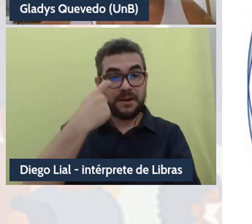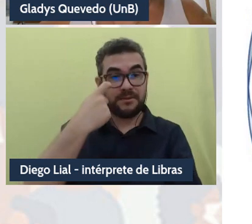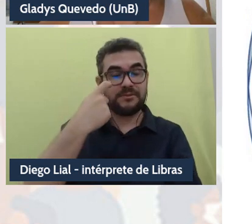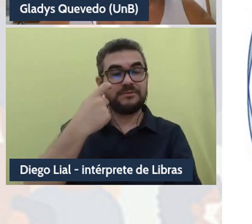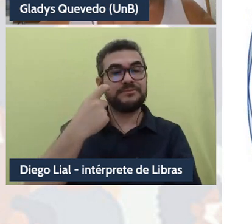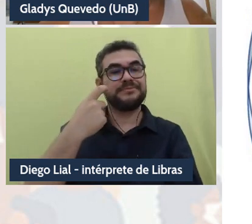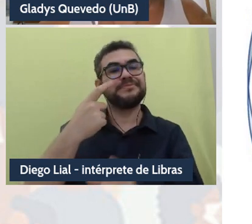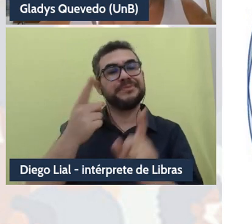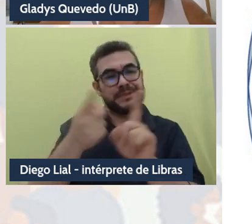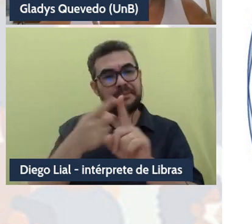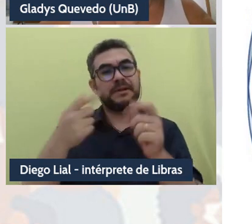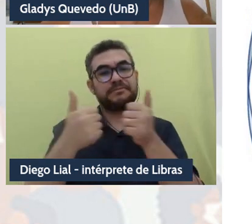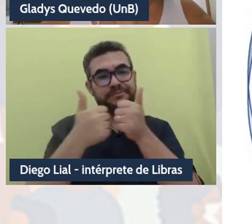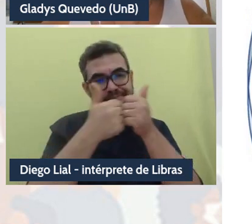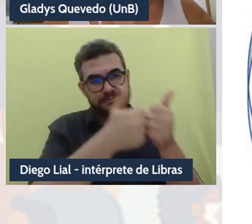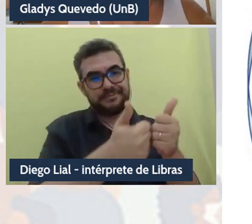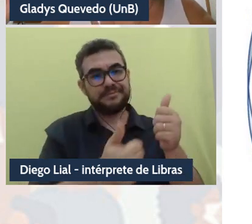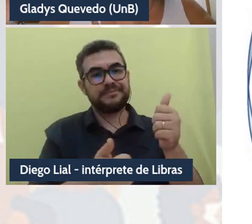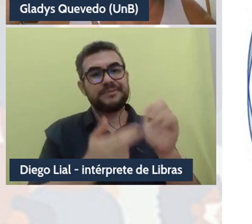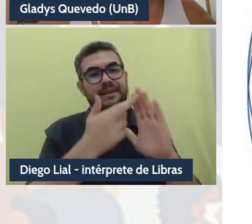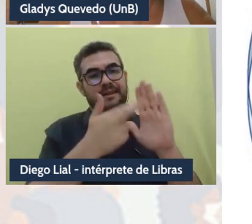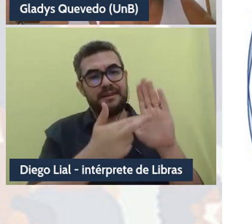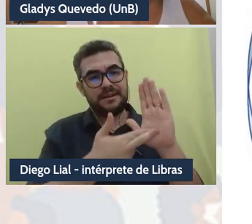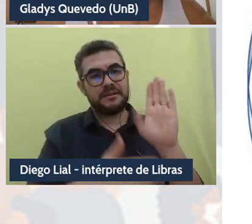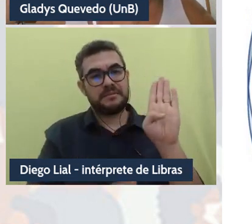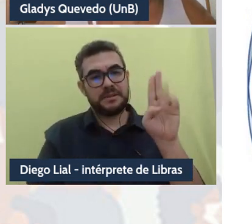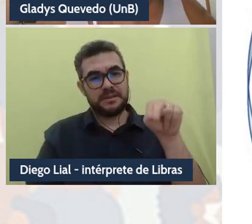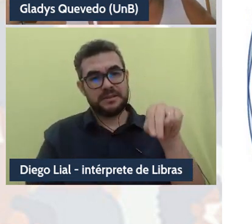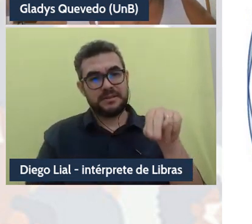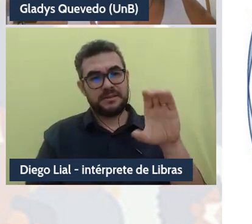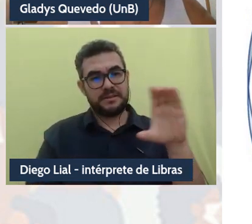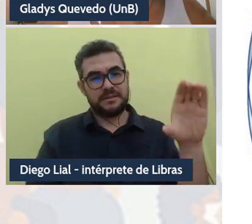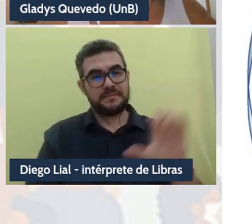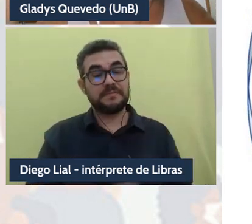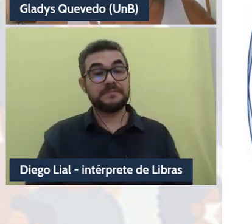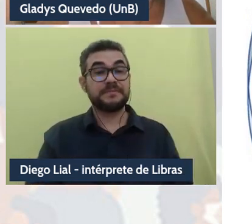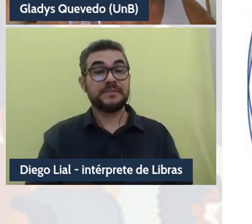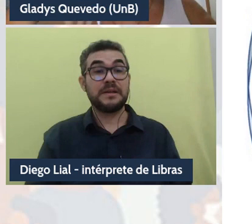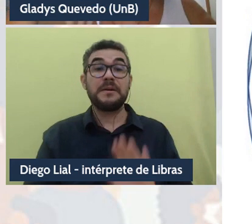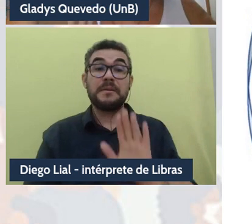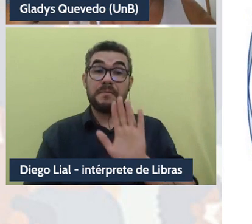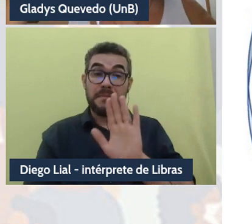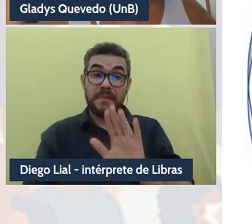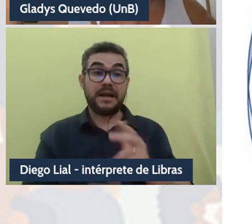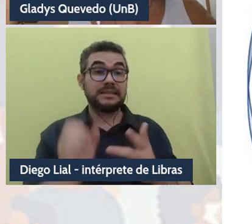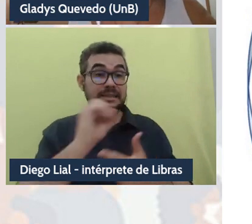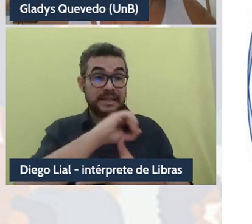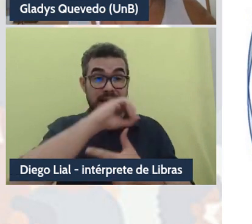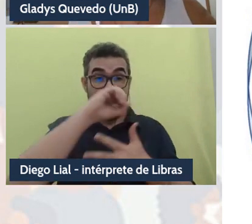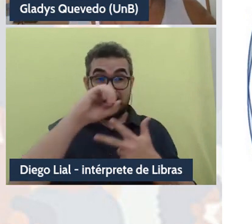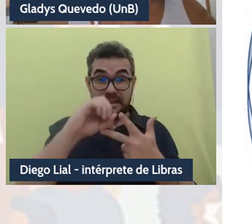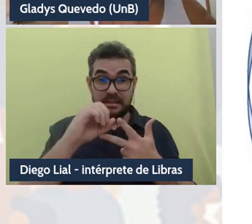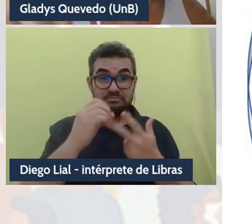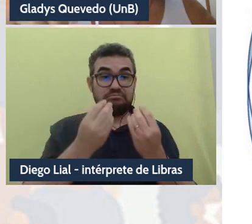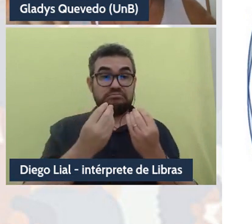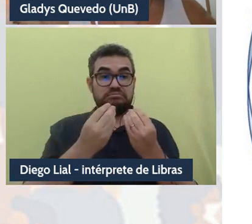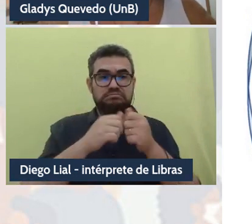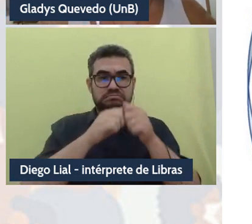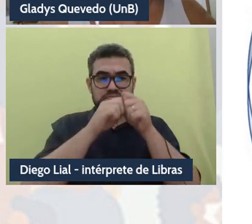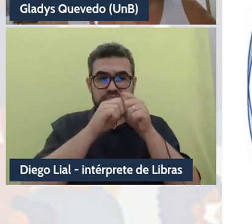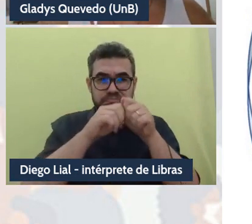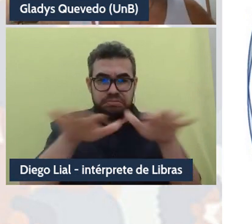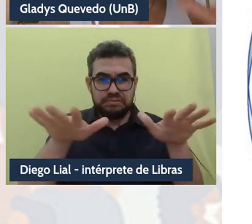né? O fato é que a inserção do Enem provocou um efeito cadeia no